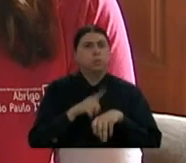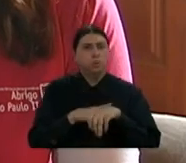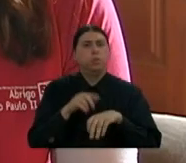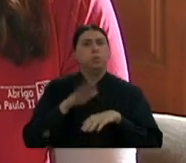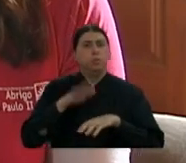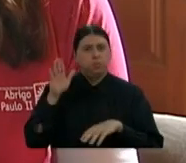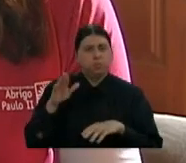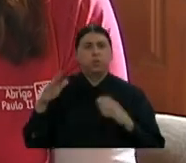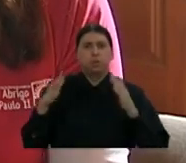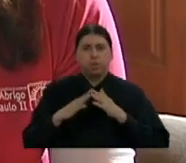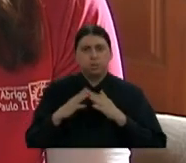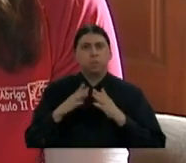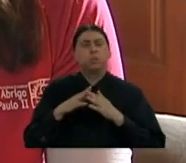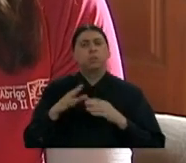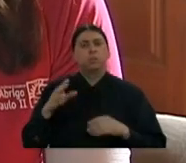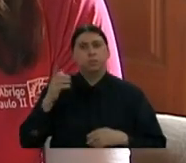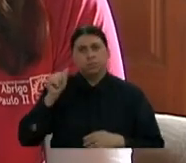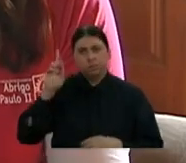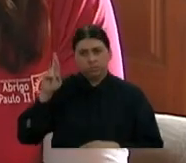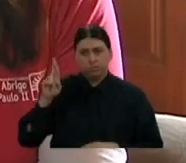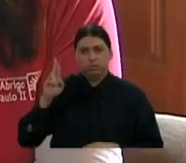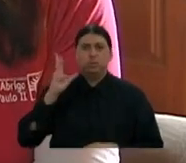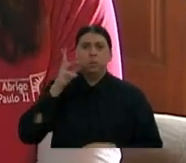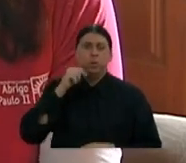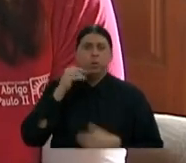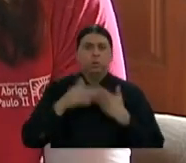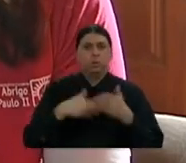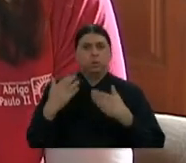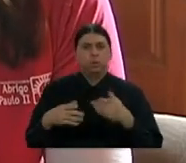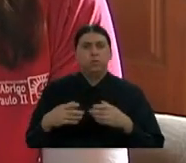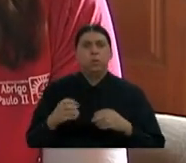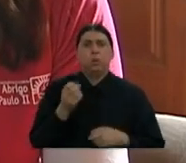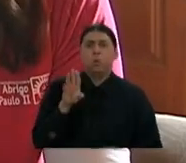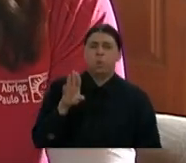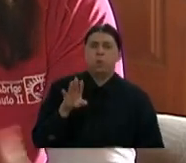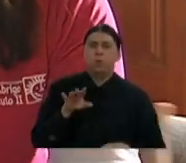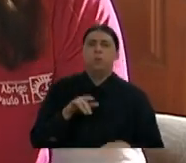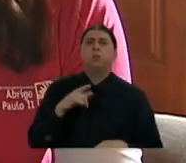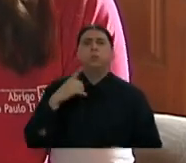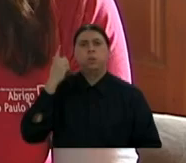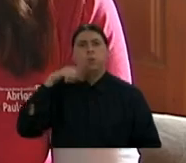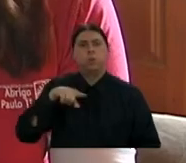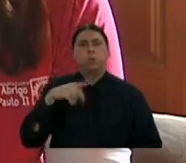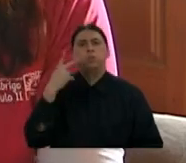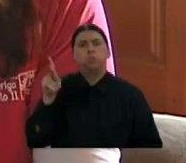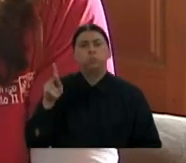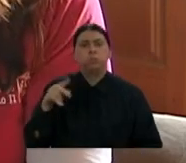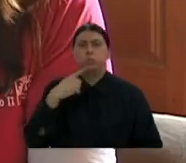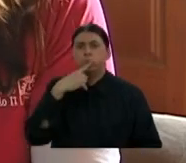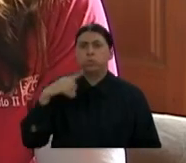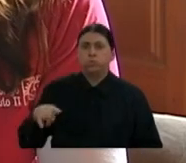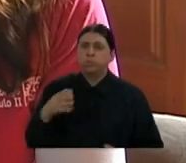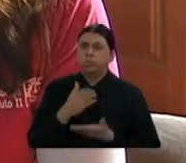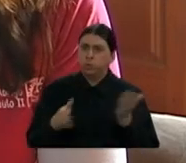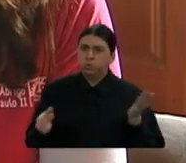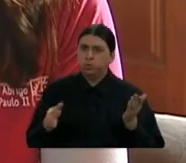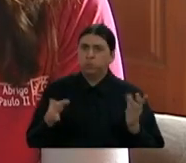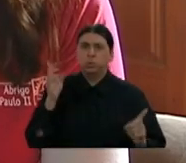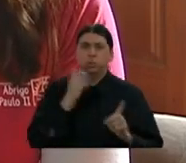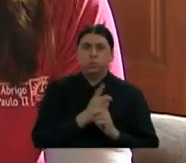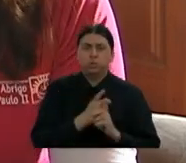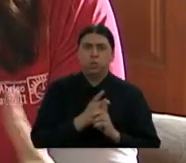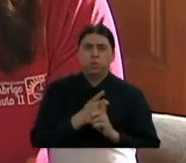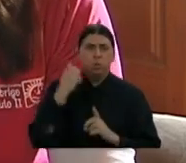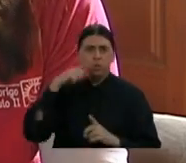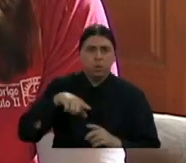cada usuário o processo mais demorado ou quando é é solucionado criança perdida foi achada pelo som de